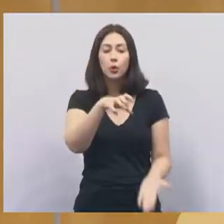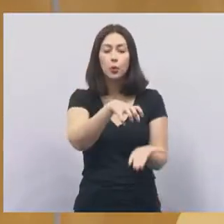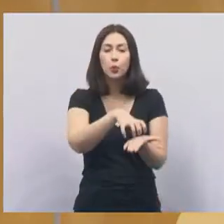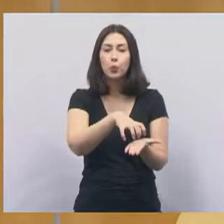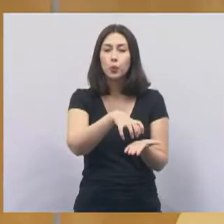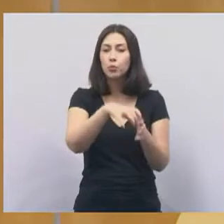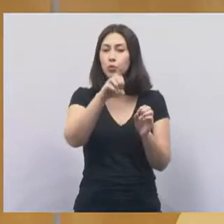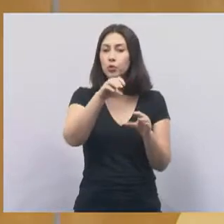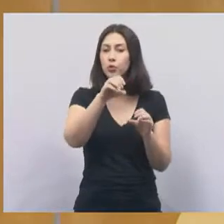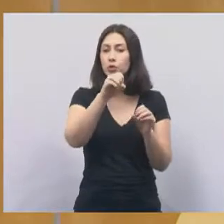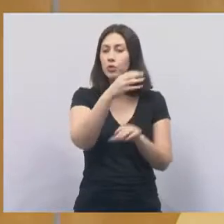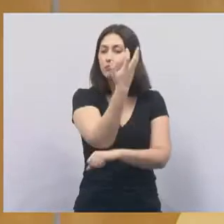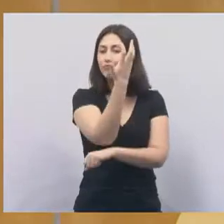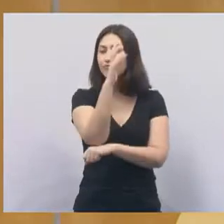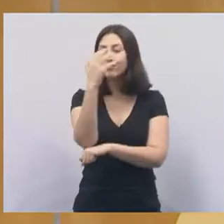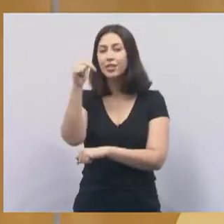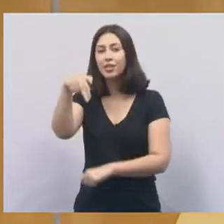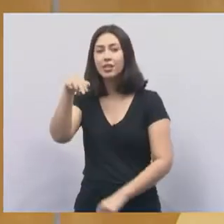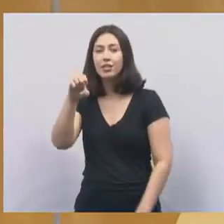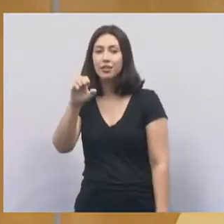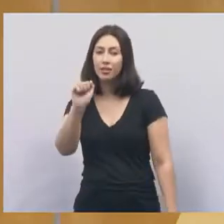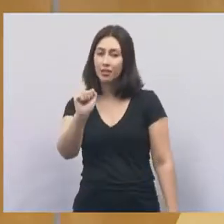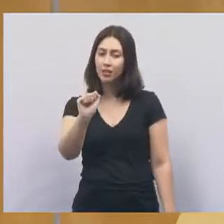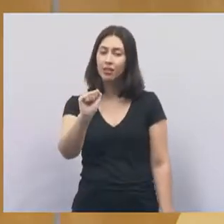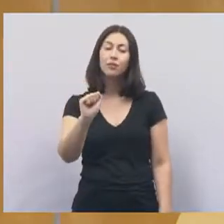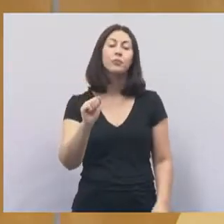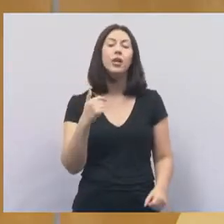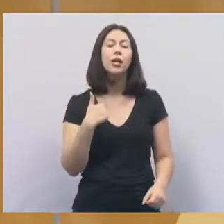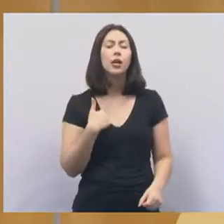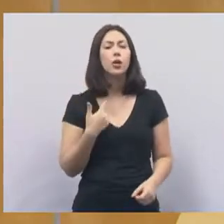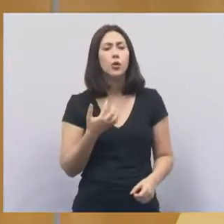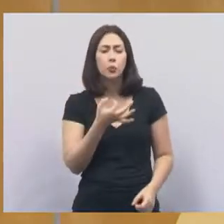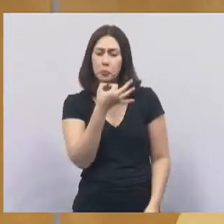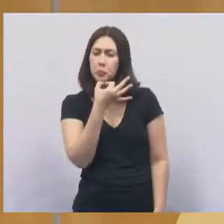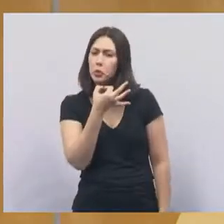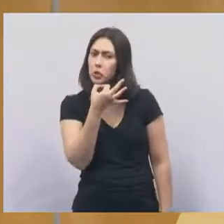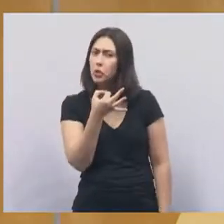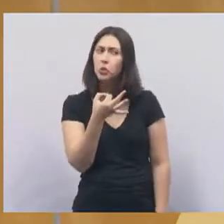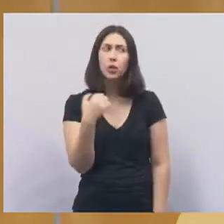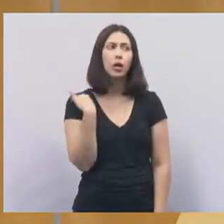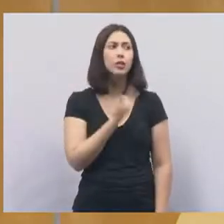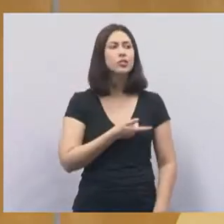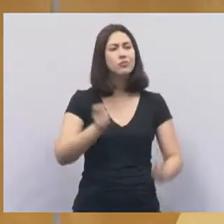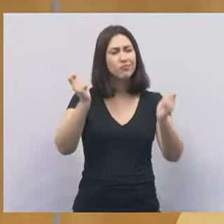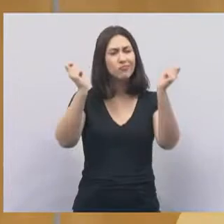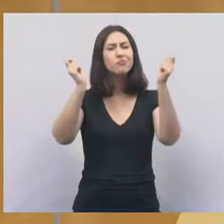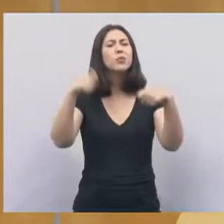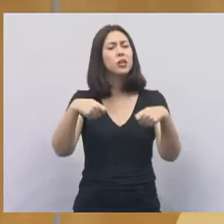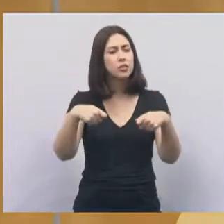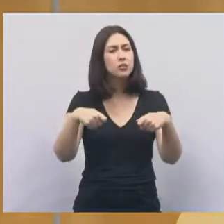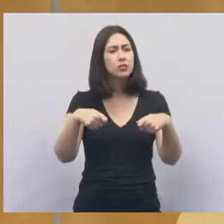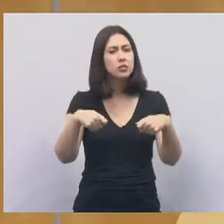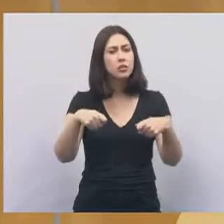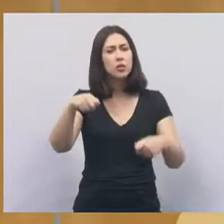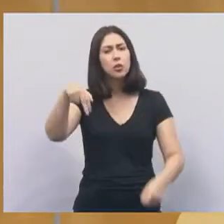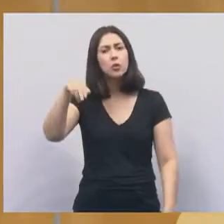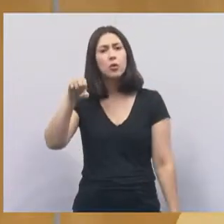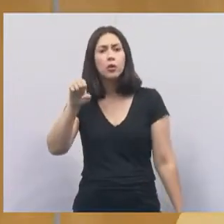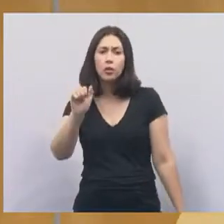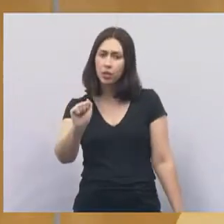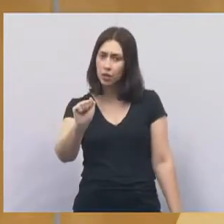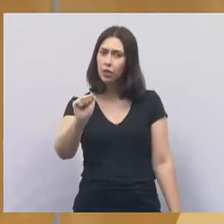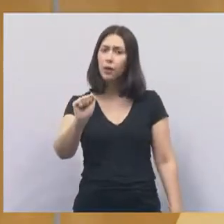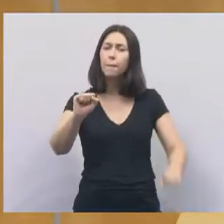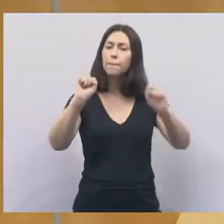ambiental uma crítica que construtiva que eu acho que a gente pode mais eu acho que o núcleo de educação ambiental